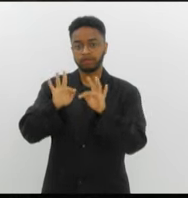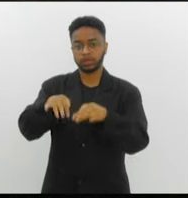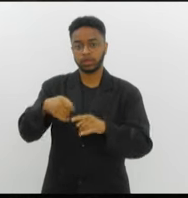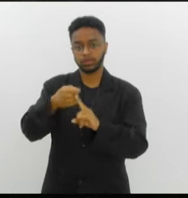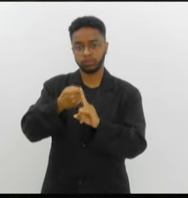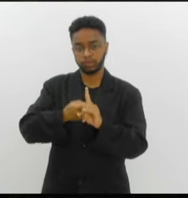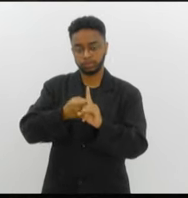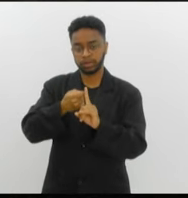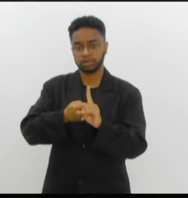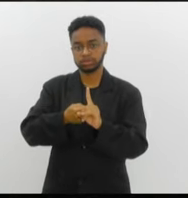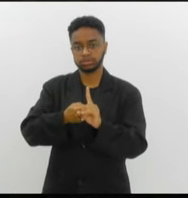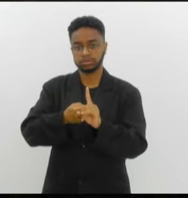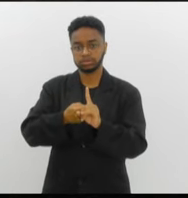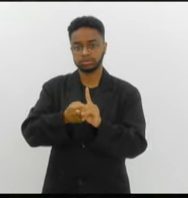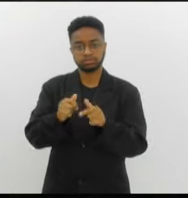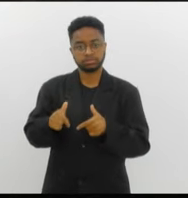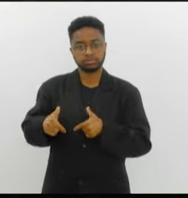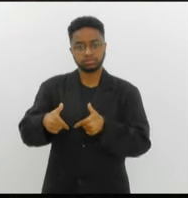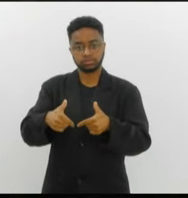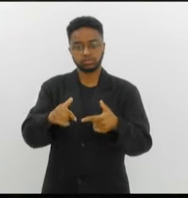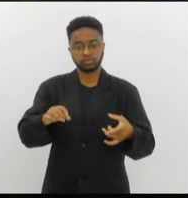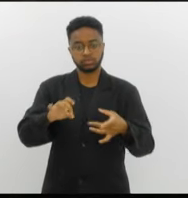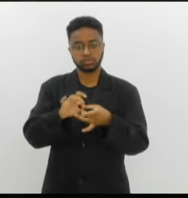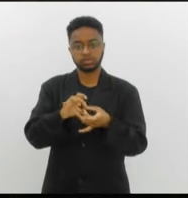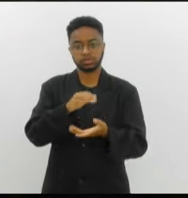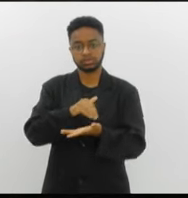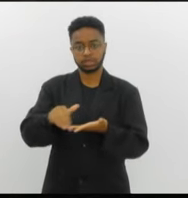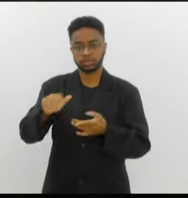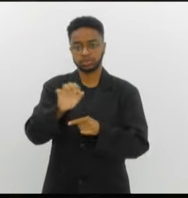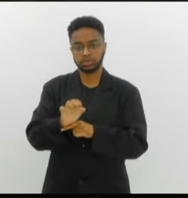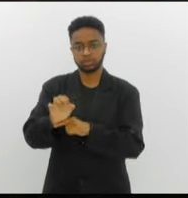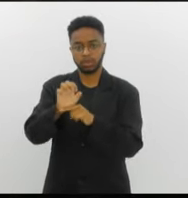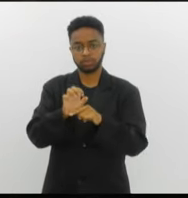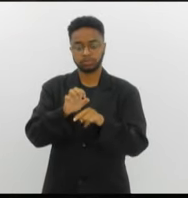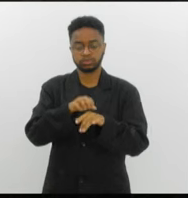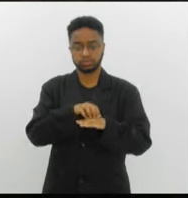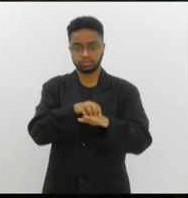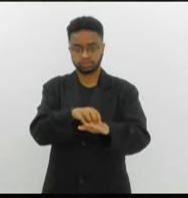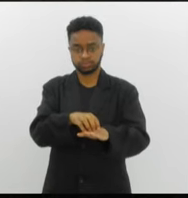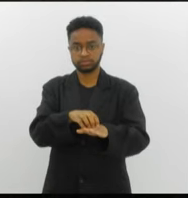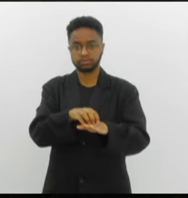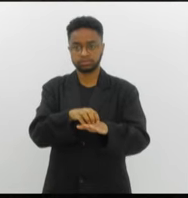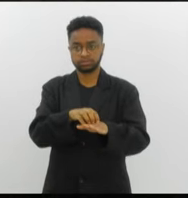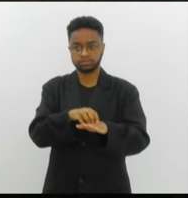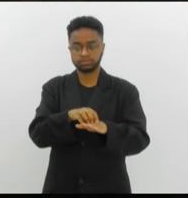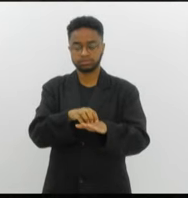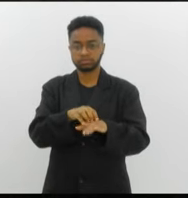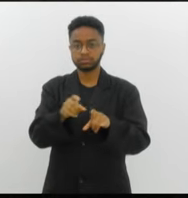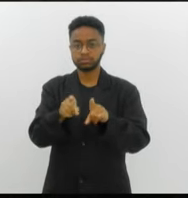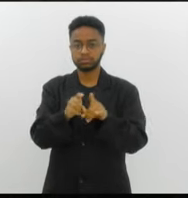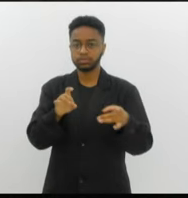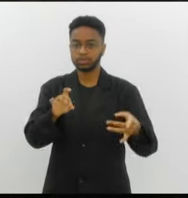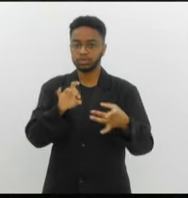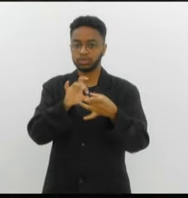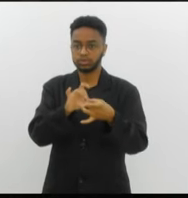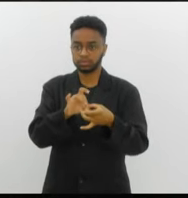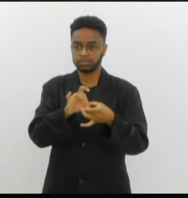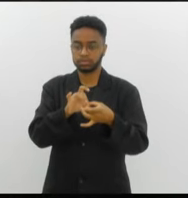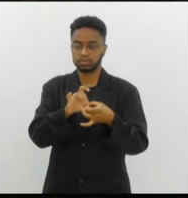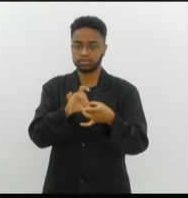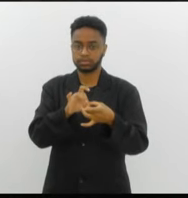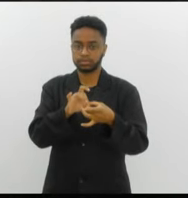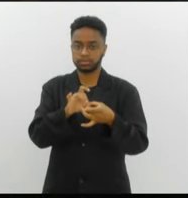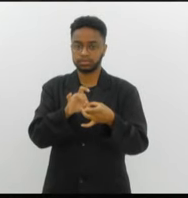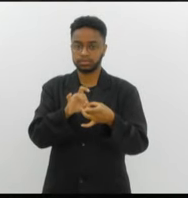intervir através da Secretaria de Estado de Transportes, em conjunto com